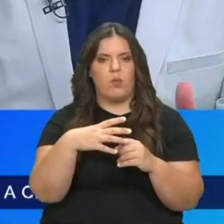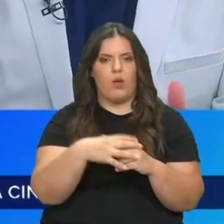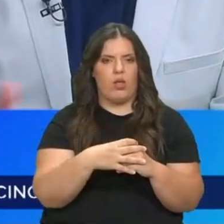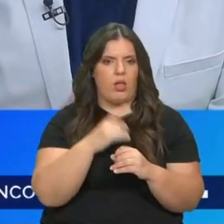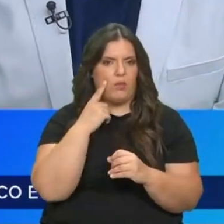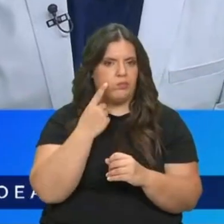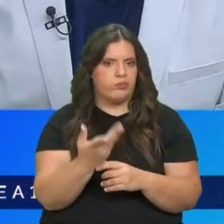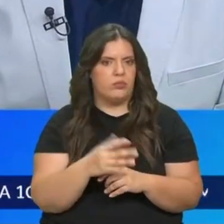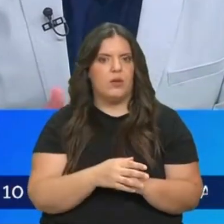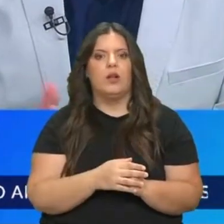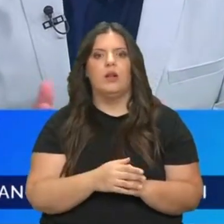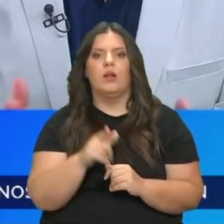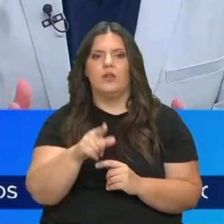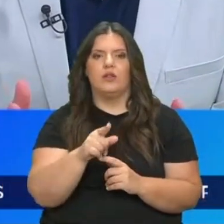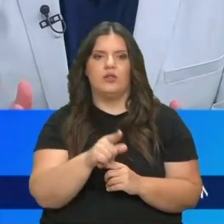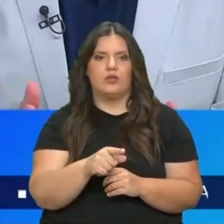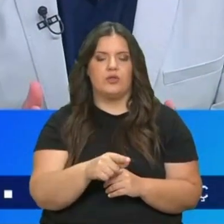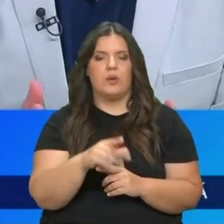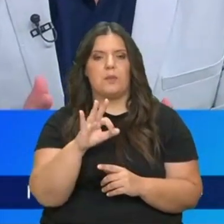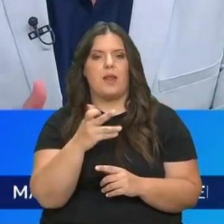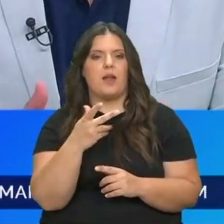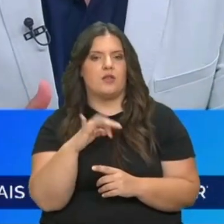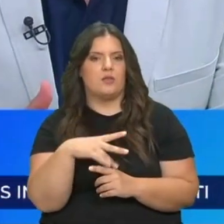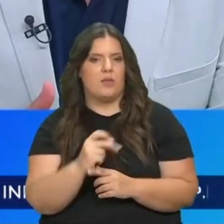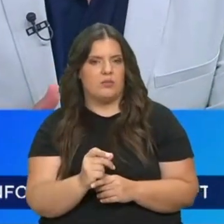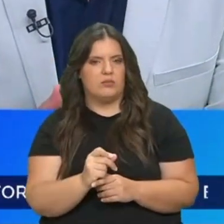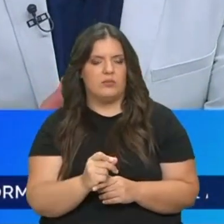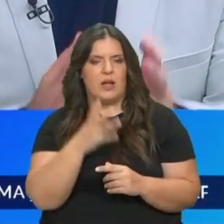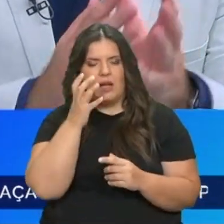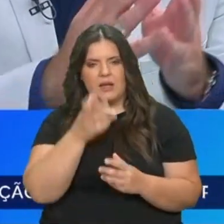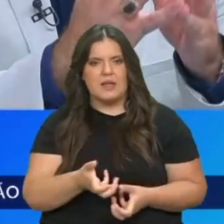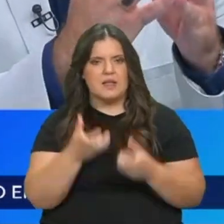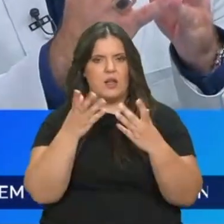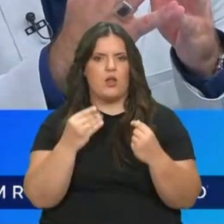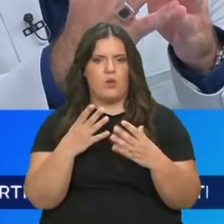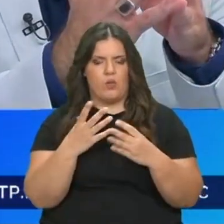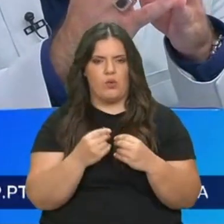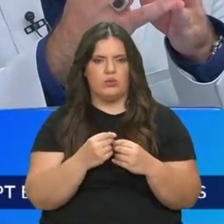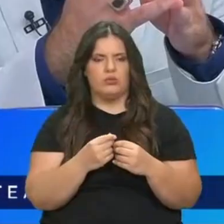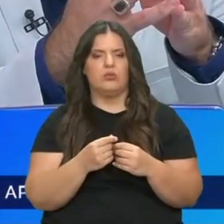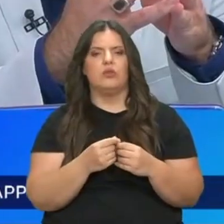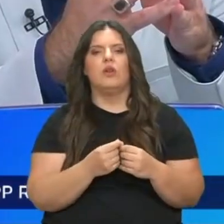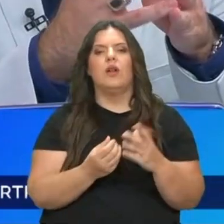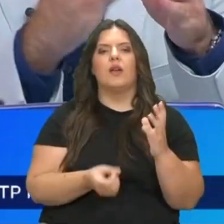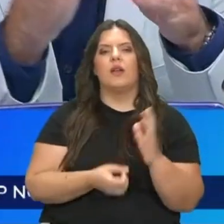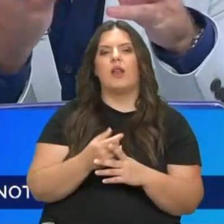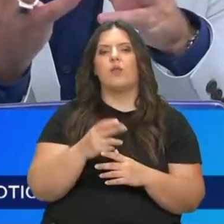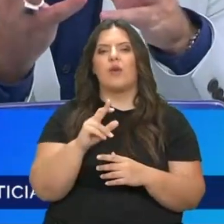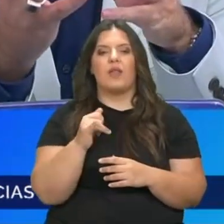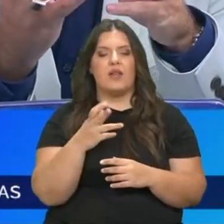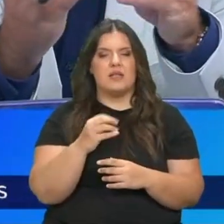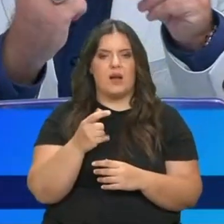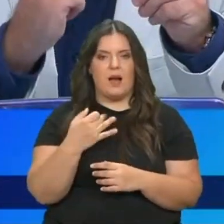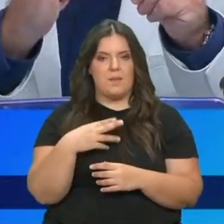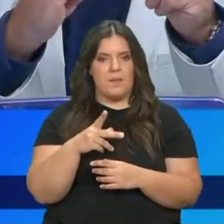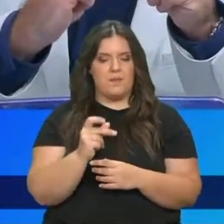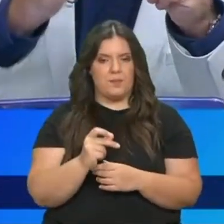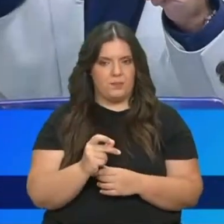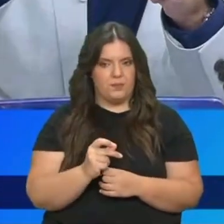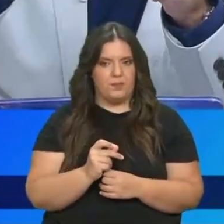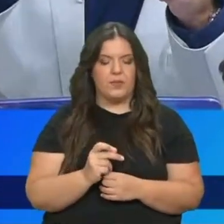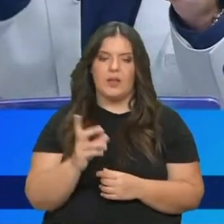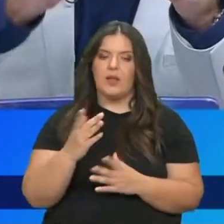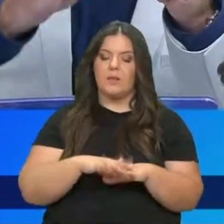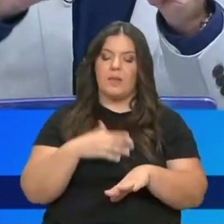outra. E aquilo é plasma superaquecido. Aquilo é sobretudo constituído por radiação gama e